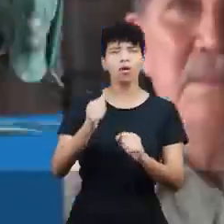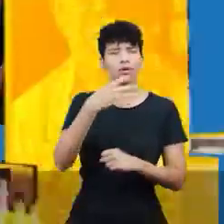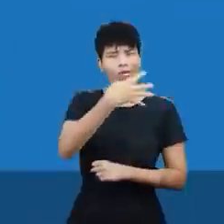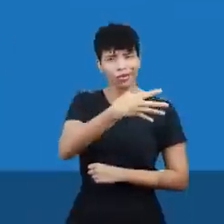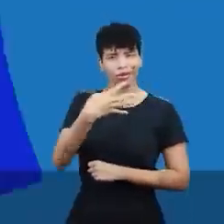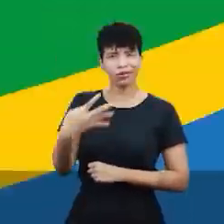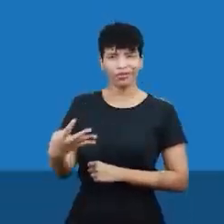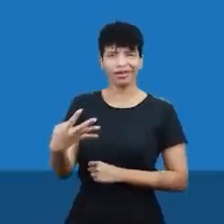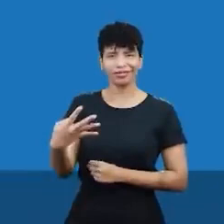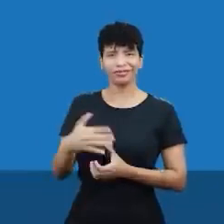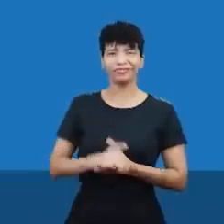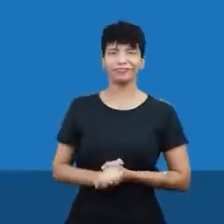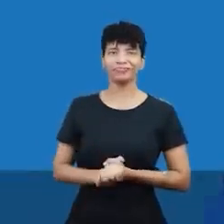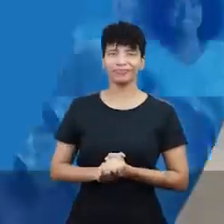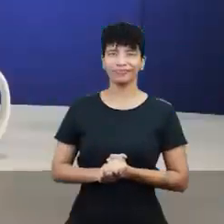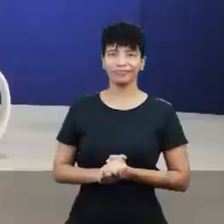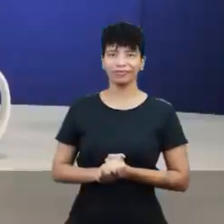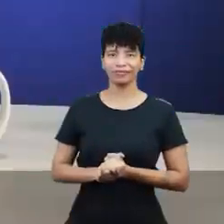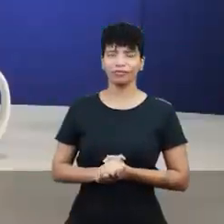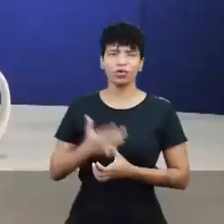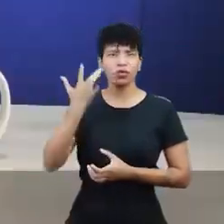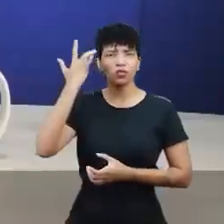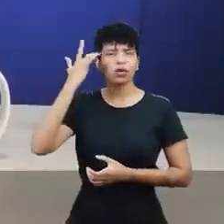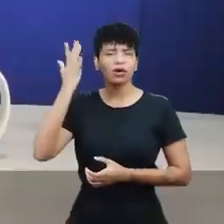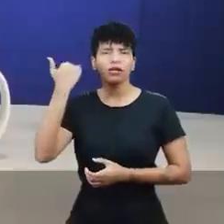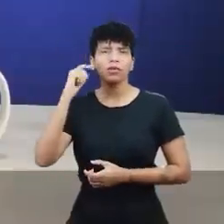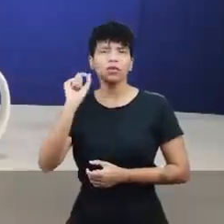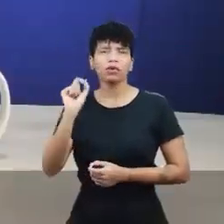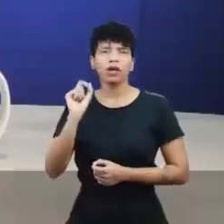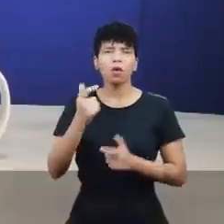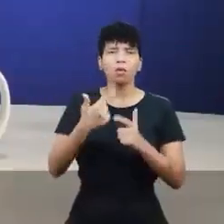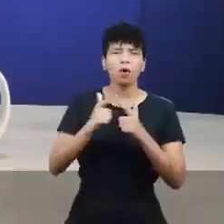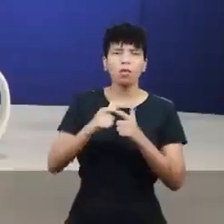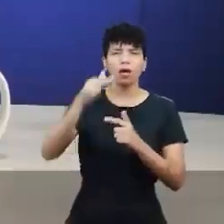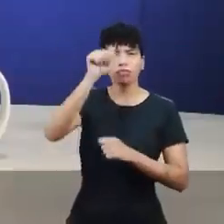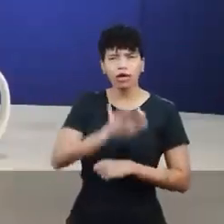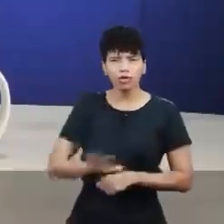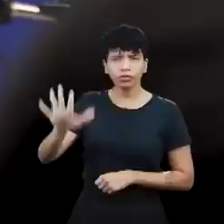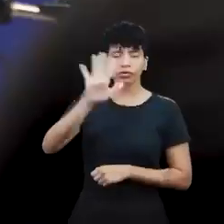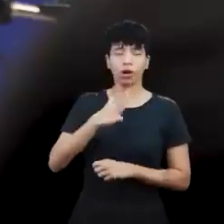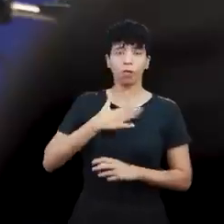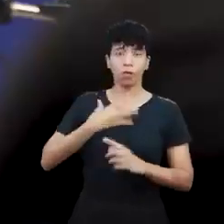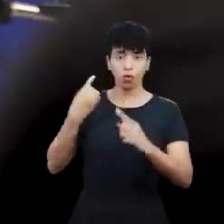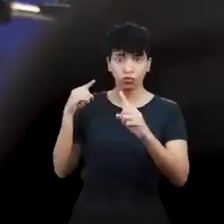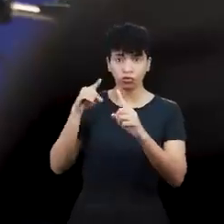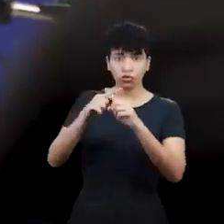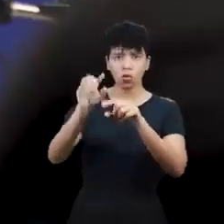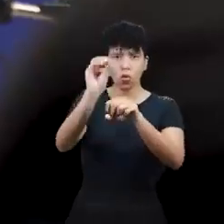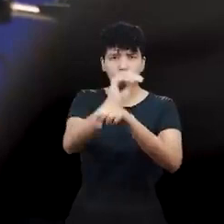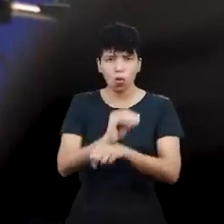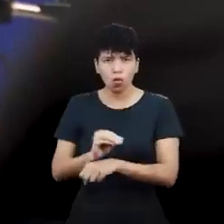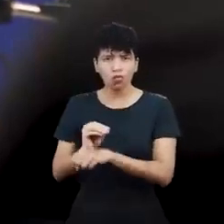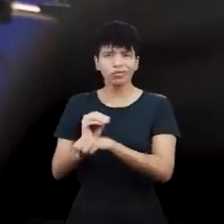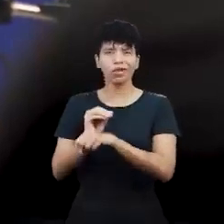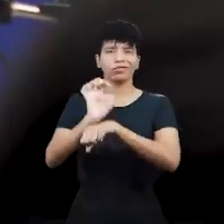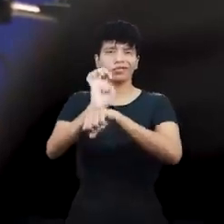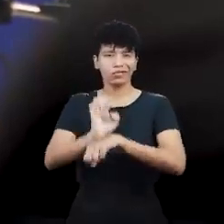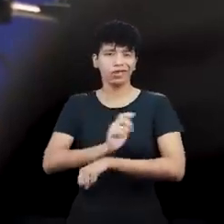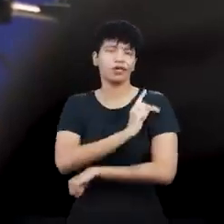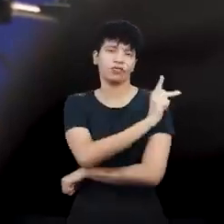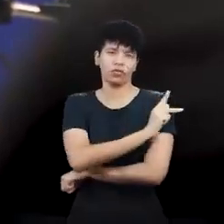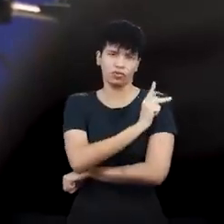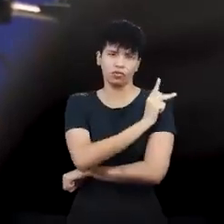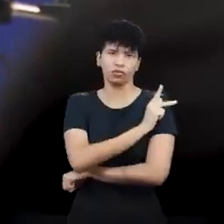É 44! Eu não quero saber de questão nacional. A minha missão é cuidar do estado do Piauí, que tem